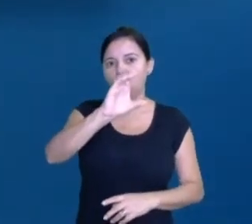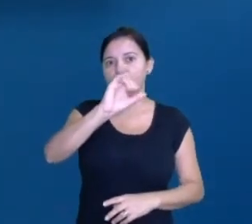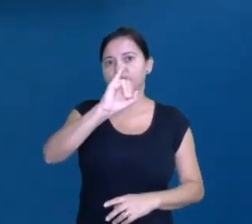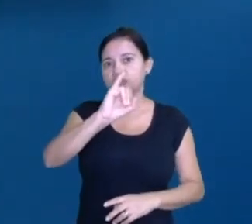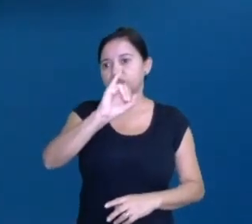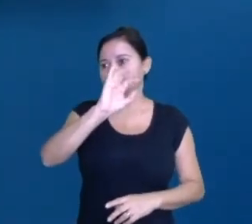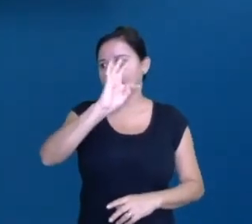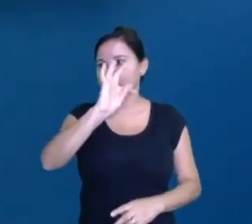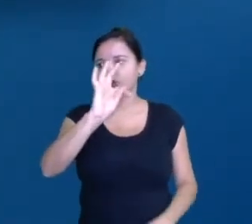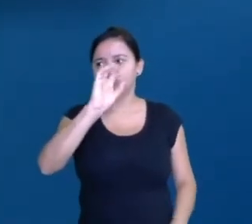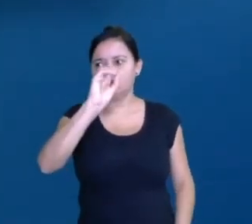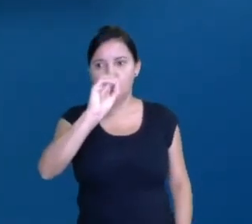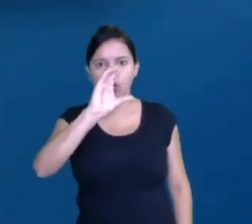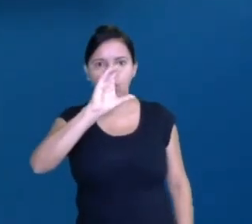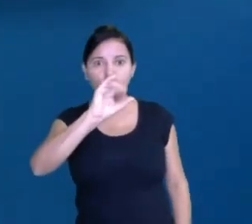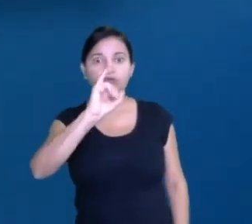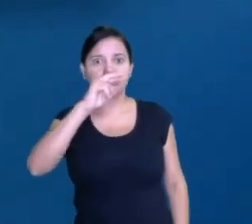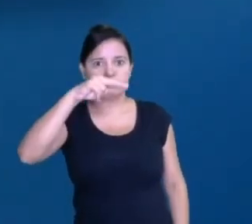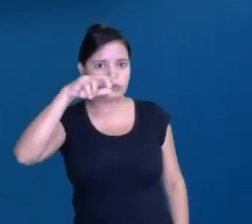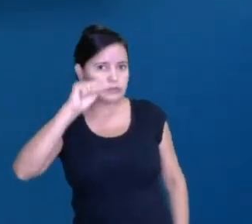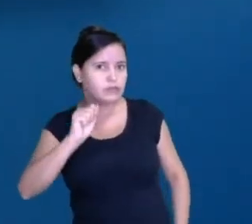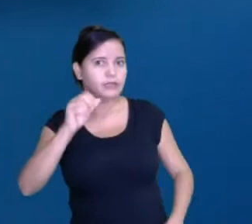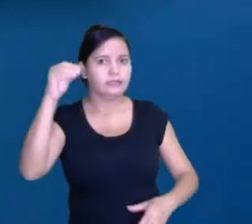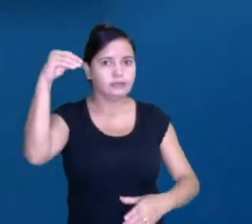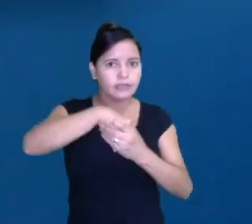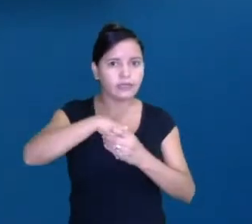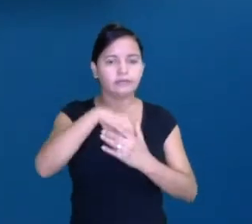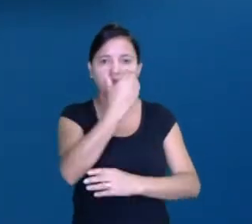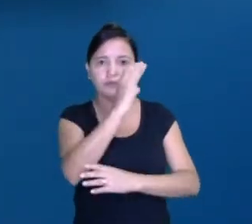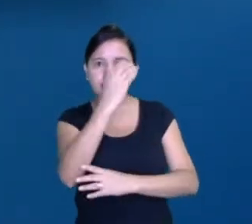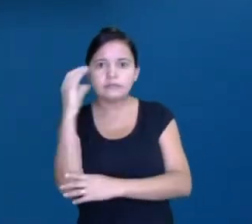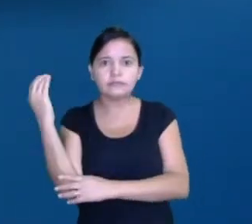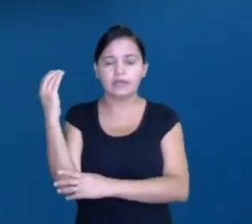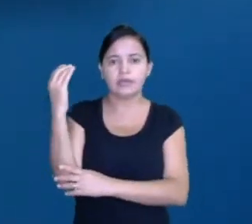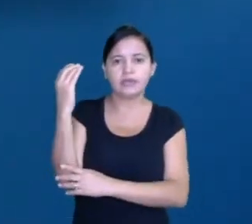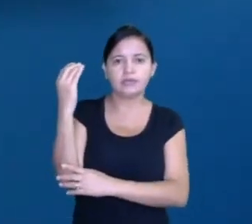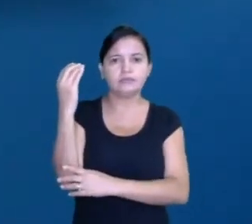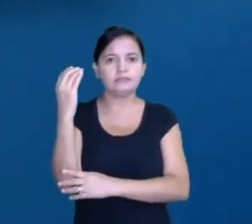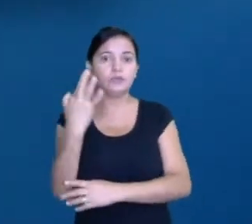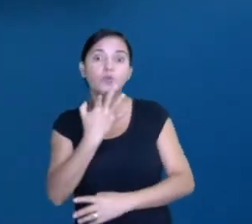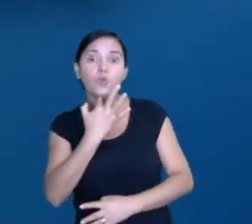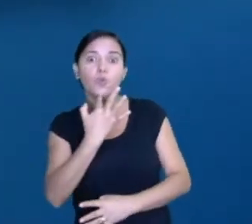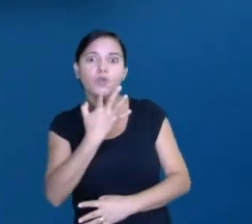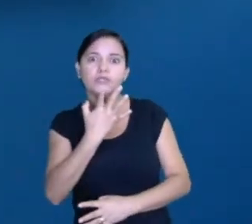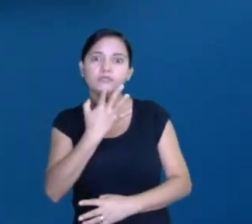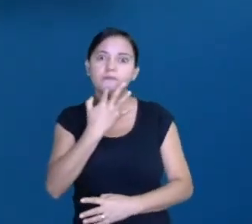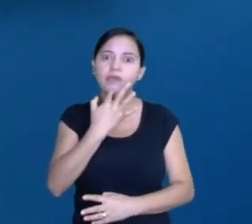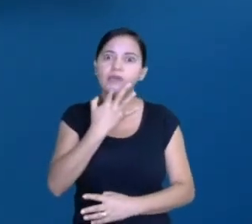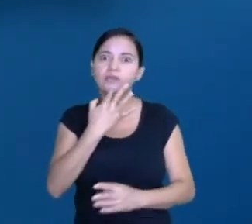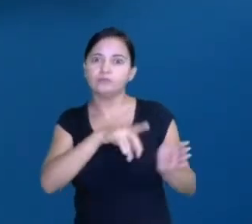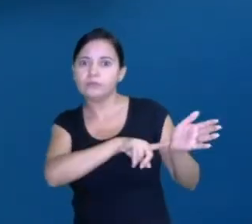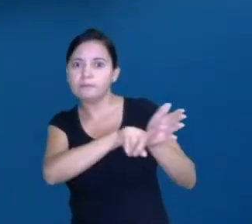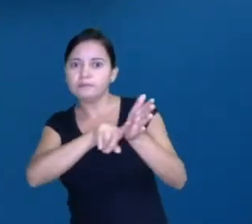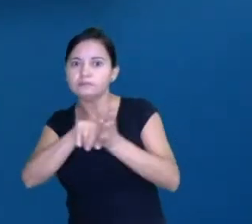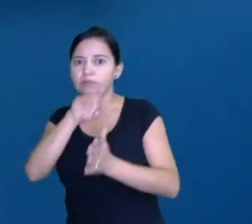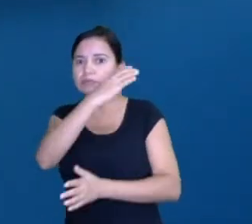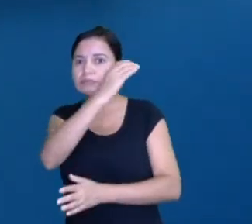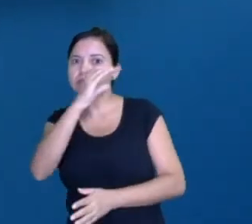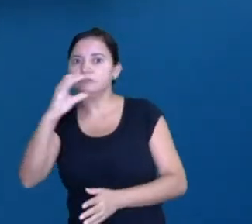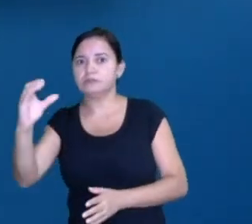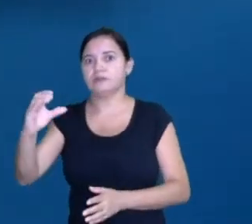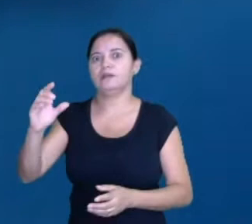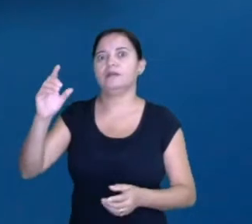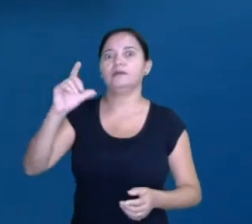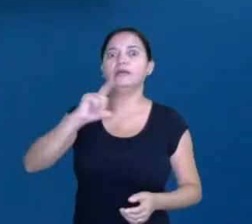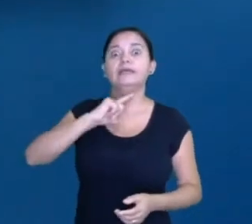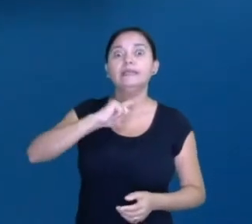ele está muito mais evidenciado dentro do campo científico, dentro do campo do conhecimento científico, a partir da perspectiva que ele é também chamado de